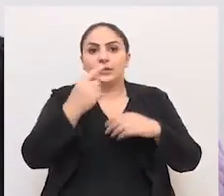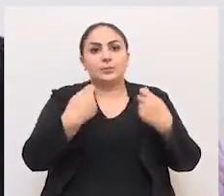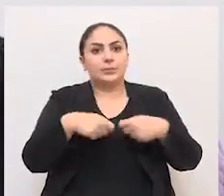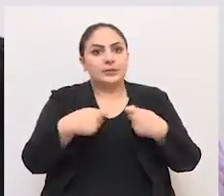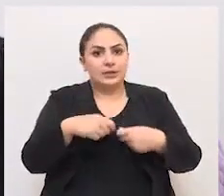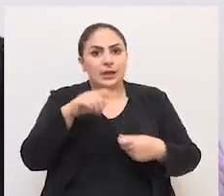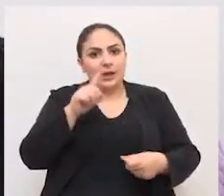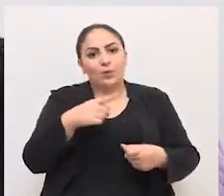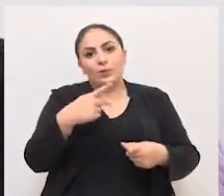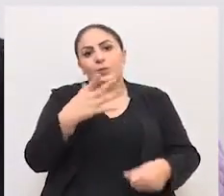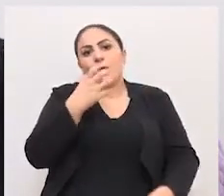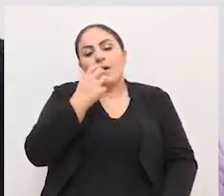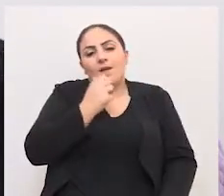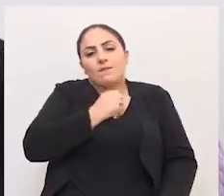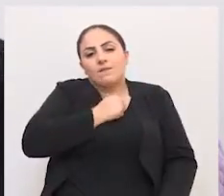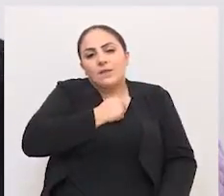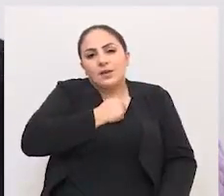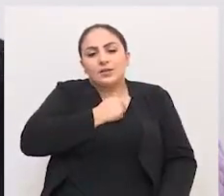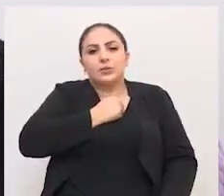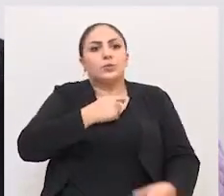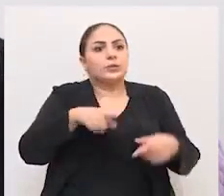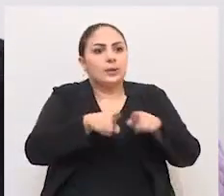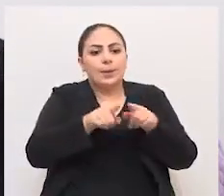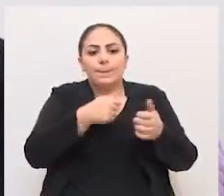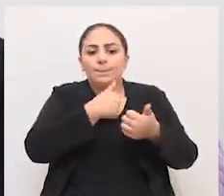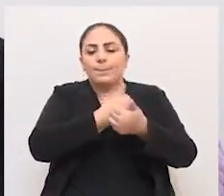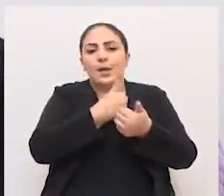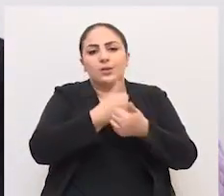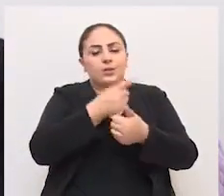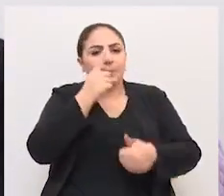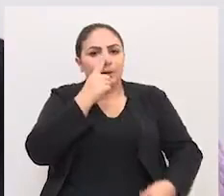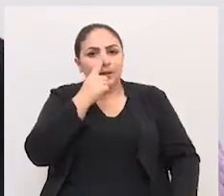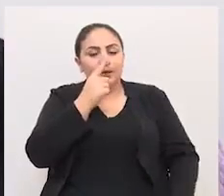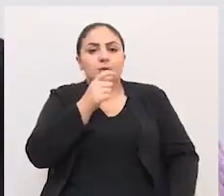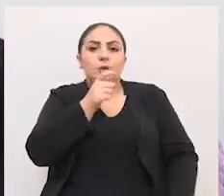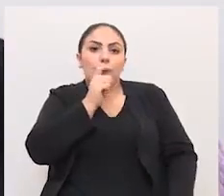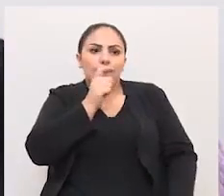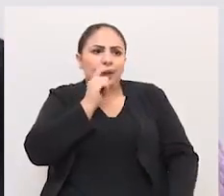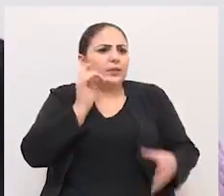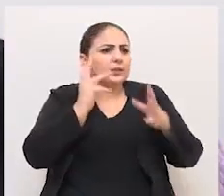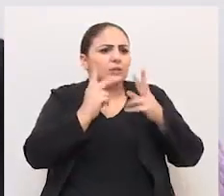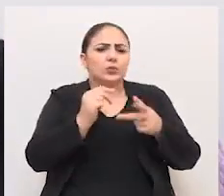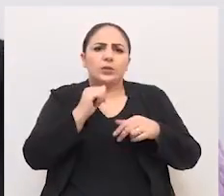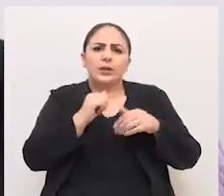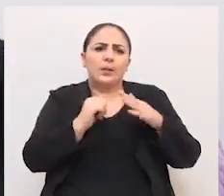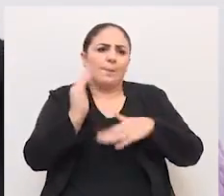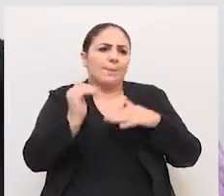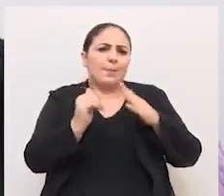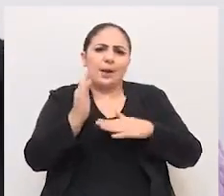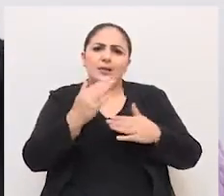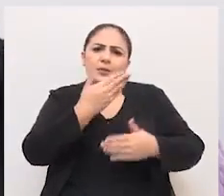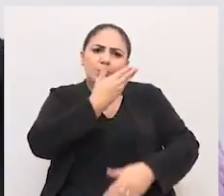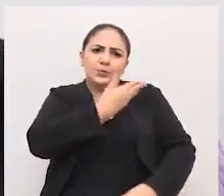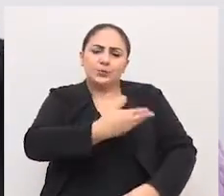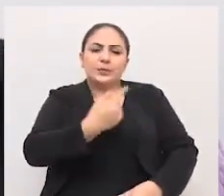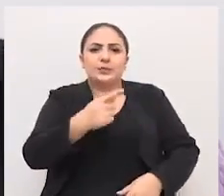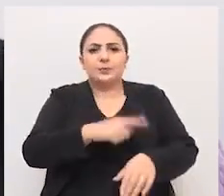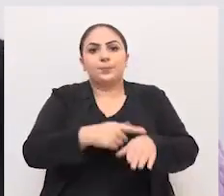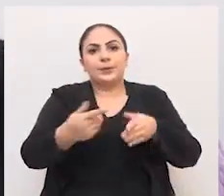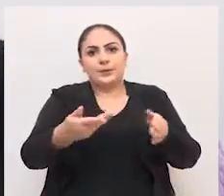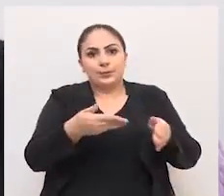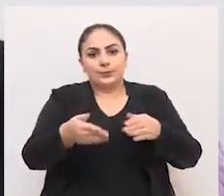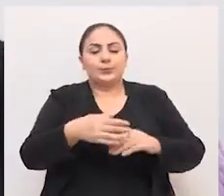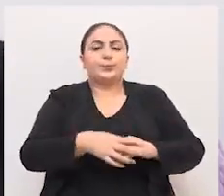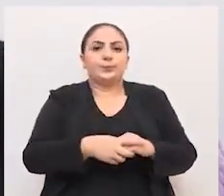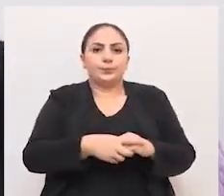mais precisa é do seu afeto e de estar perto da mãe, do pai, de quem ela vai se